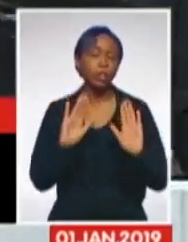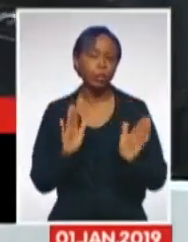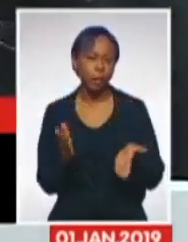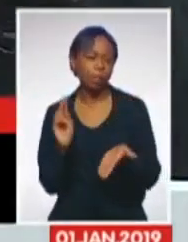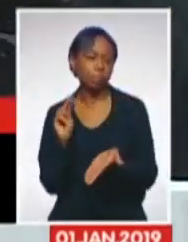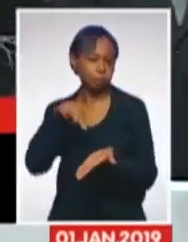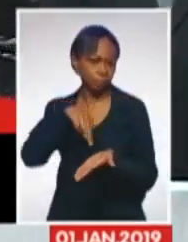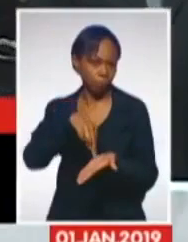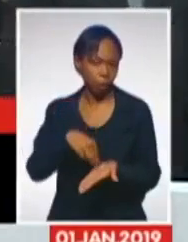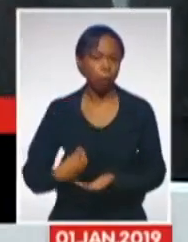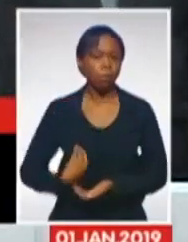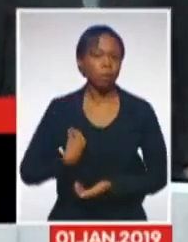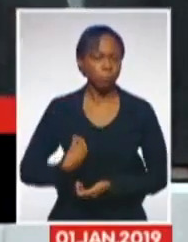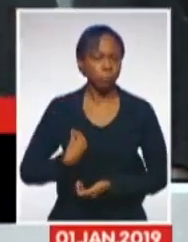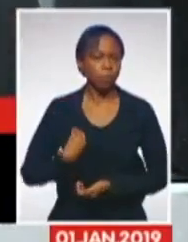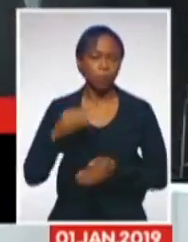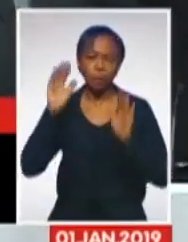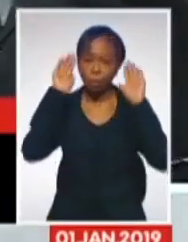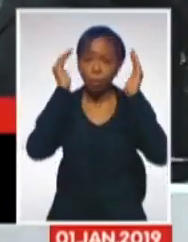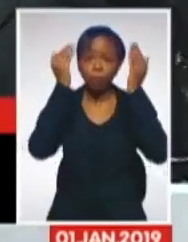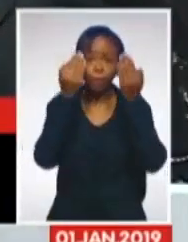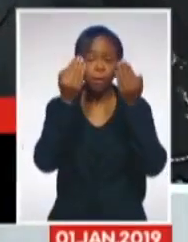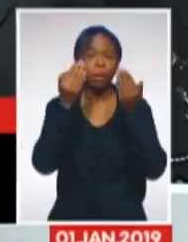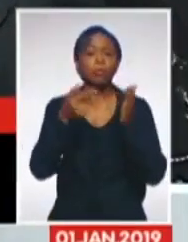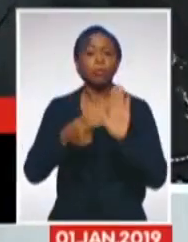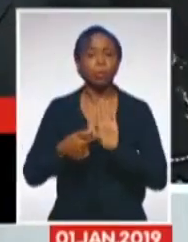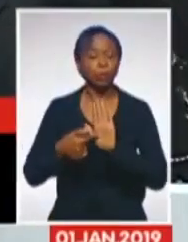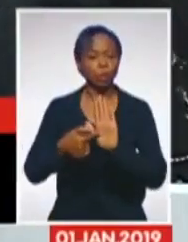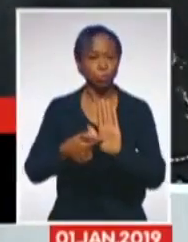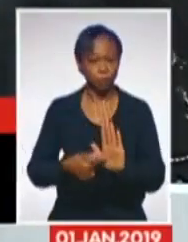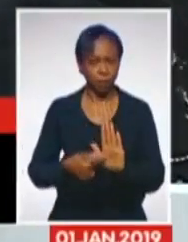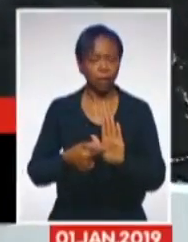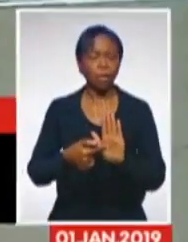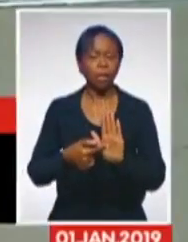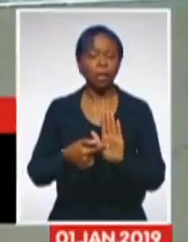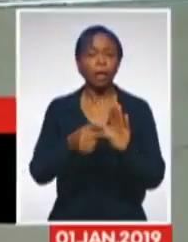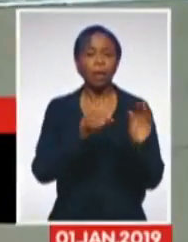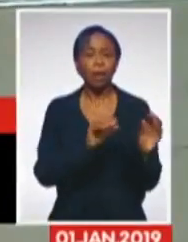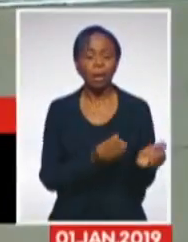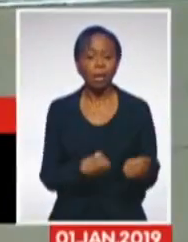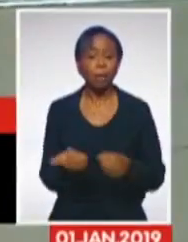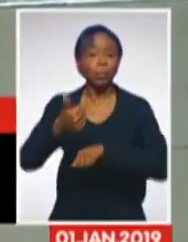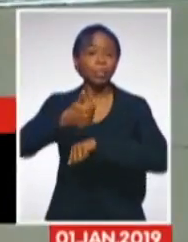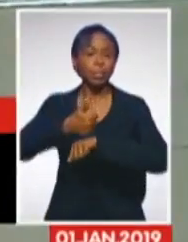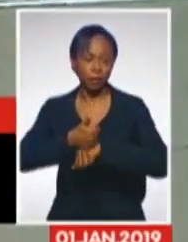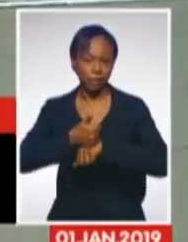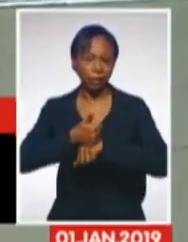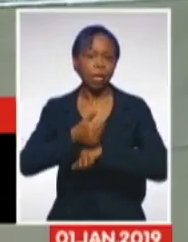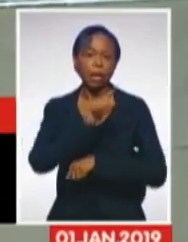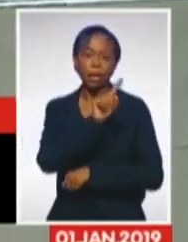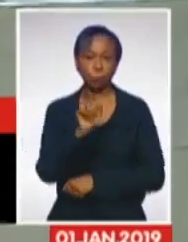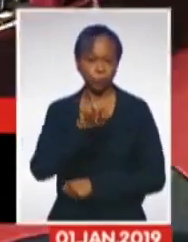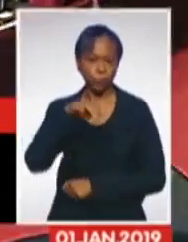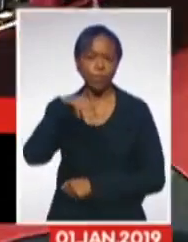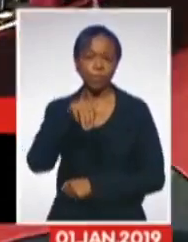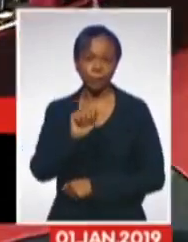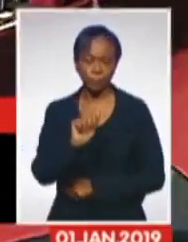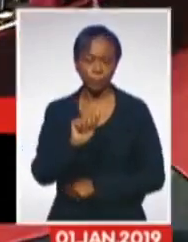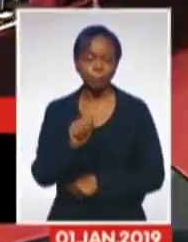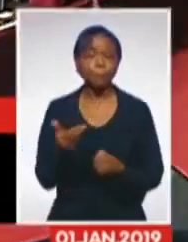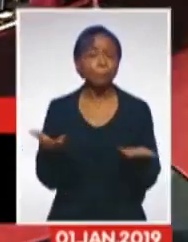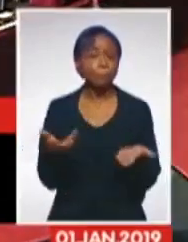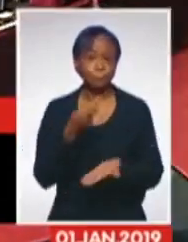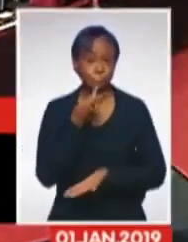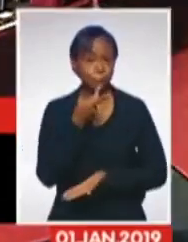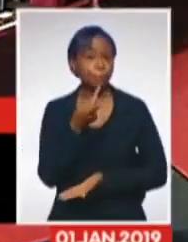confirma. Ele fará aqui a transmissão do cargo ao governador Romeu Zema. A gente quer só falar que desta